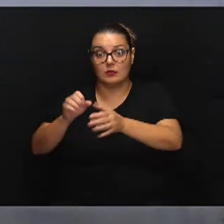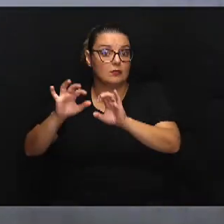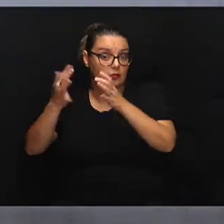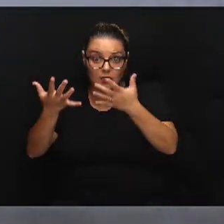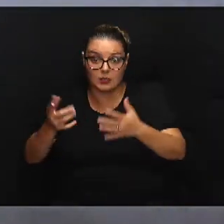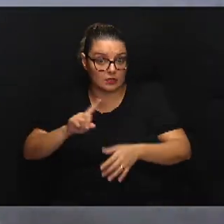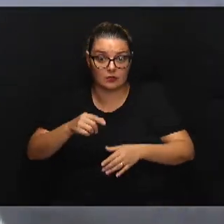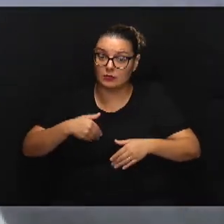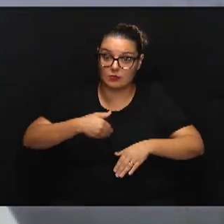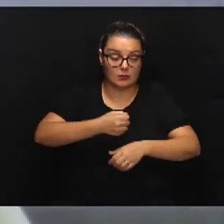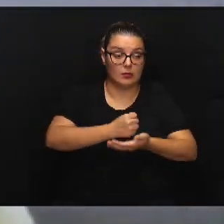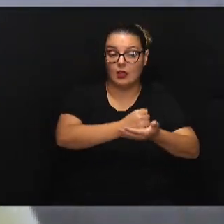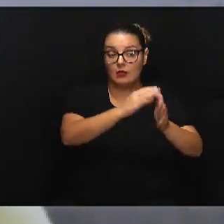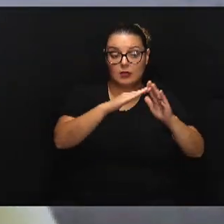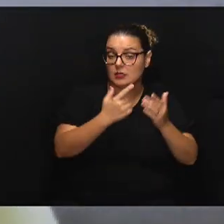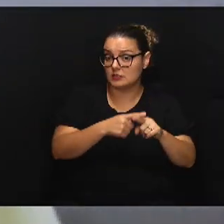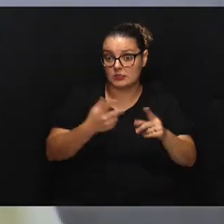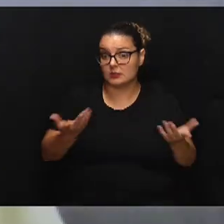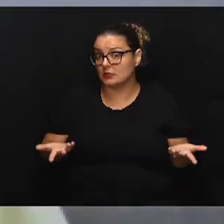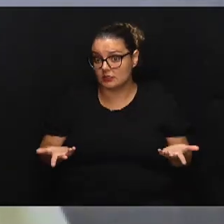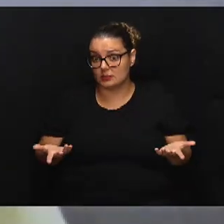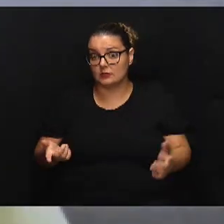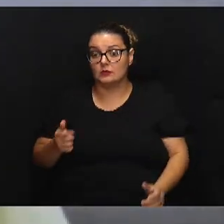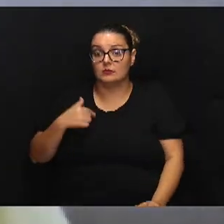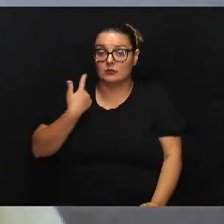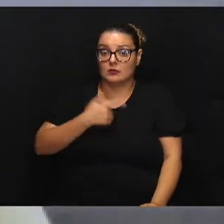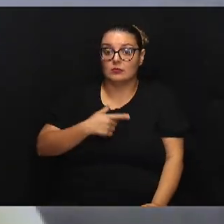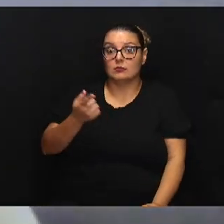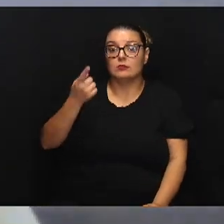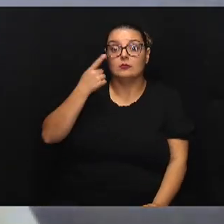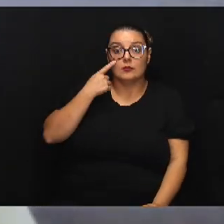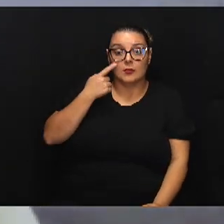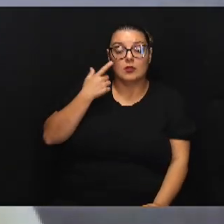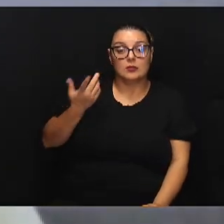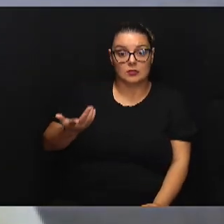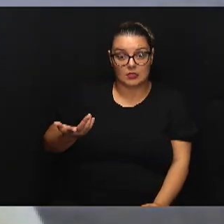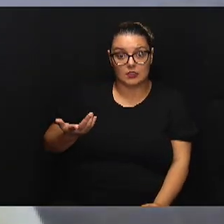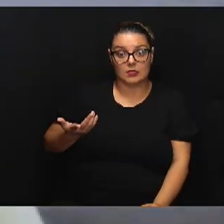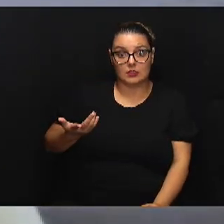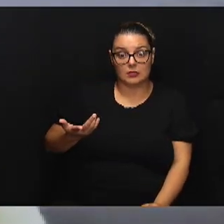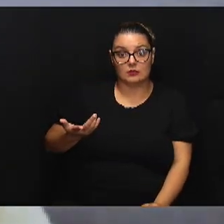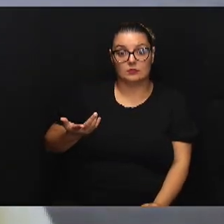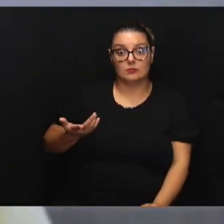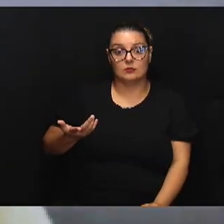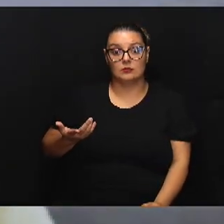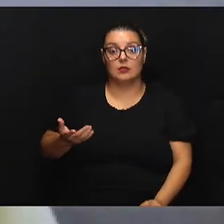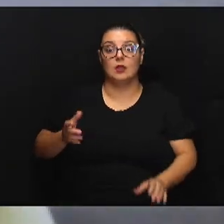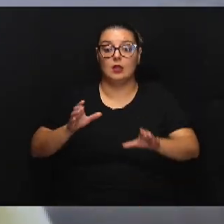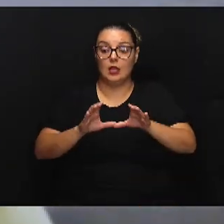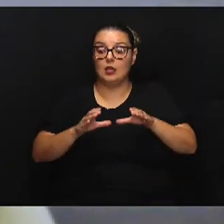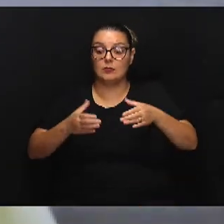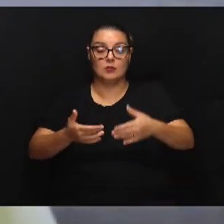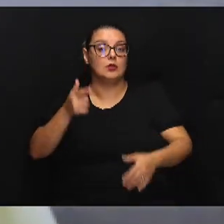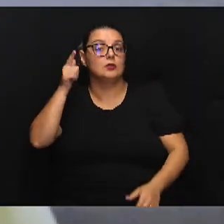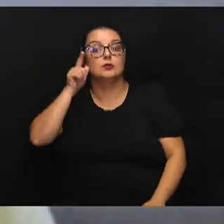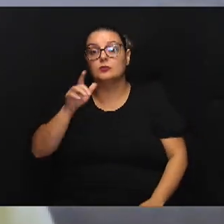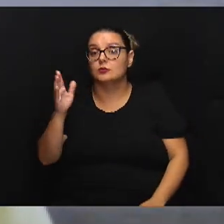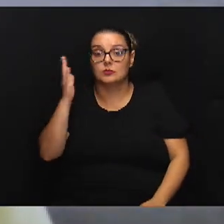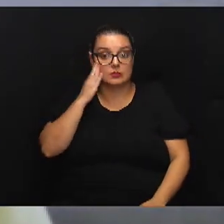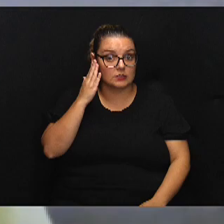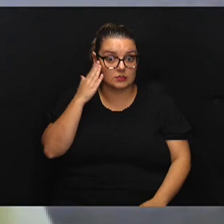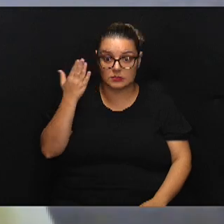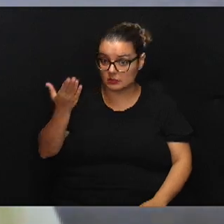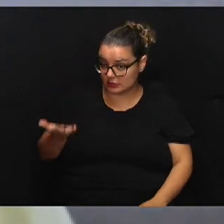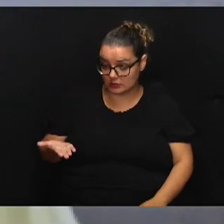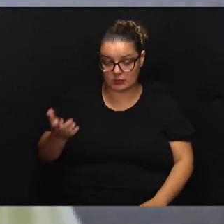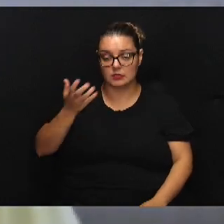nas igrejas. Então, a gente está vendo que a comunidade não consegue entender esta